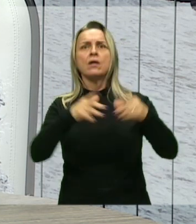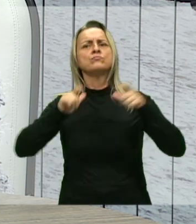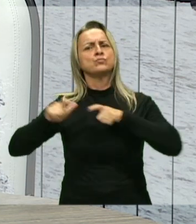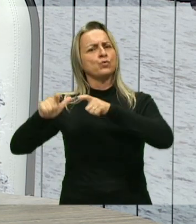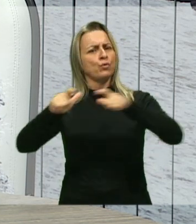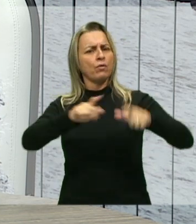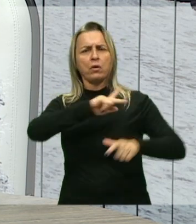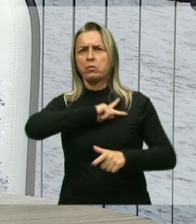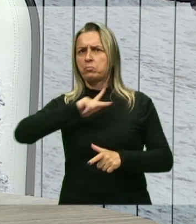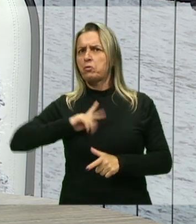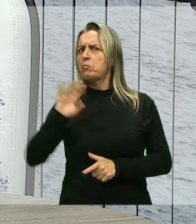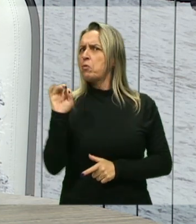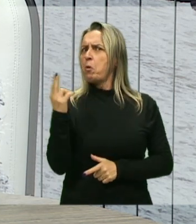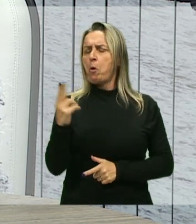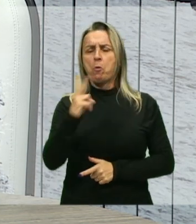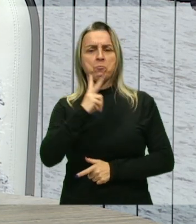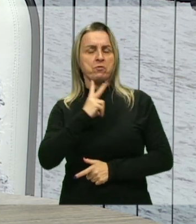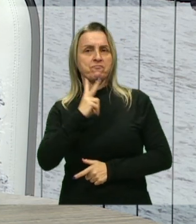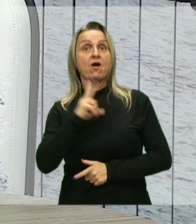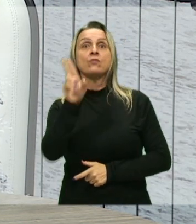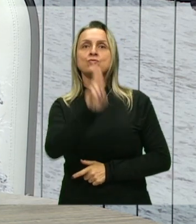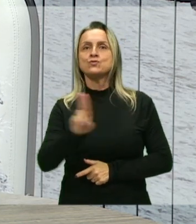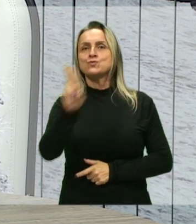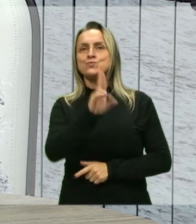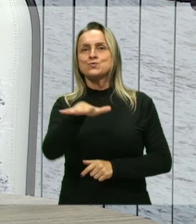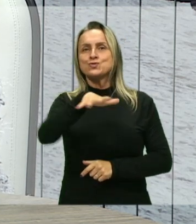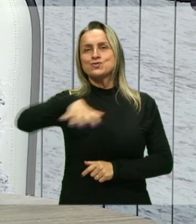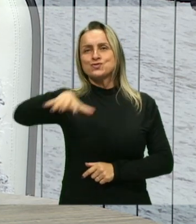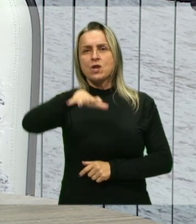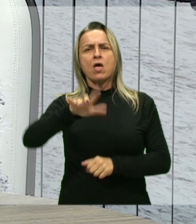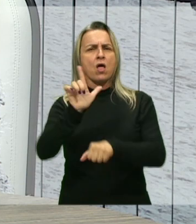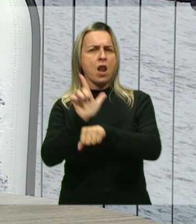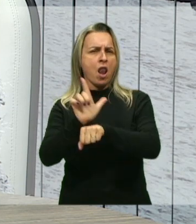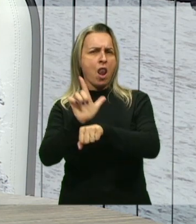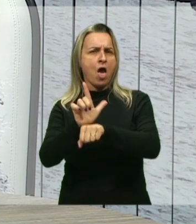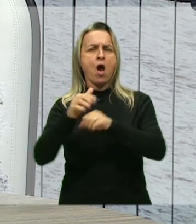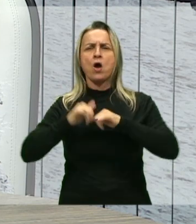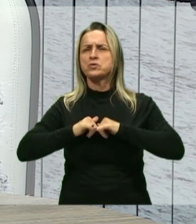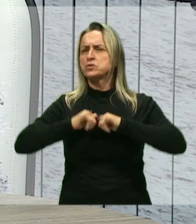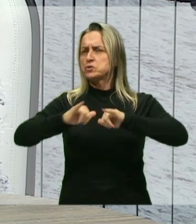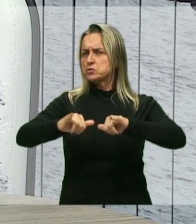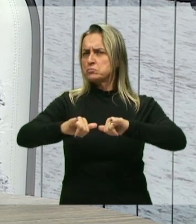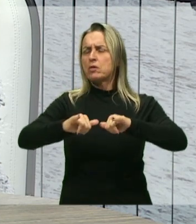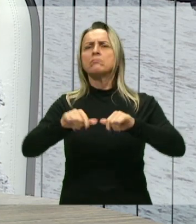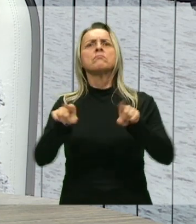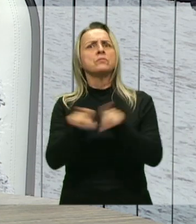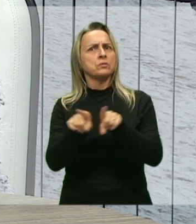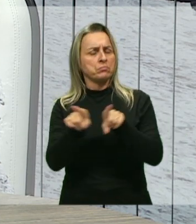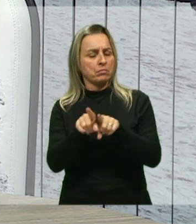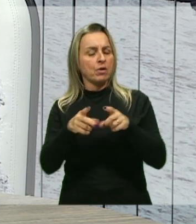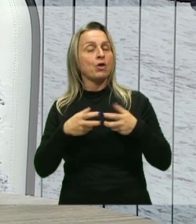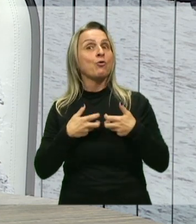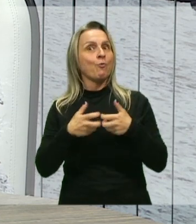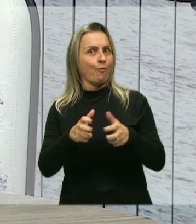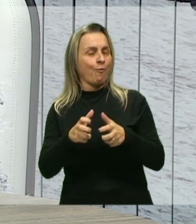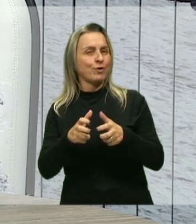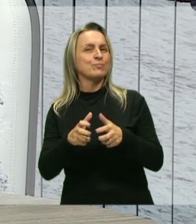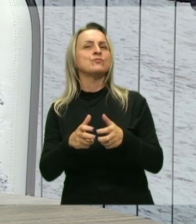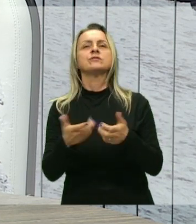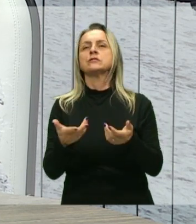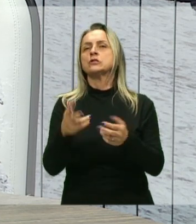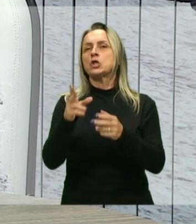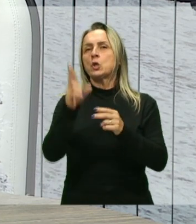públicos ou privados de uso coletivo, como lojas, supermercados e inclusive em ônibus, táxis e